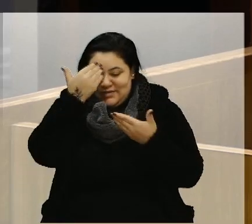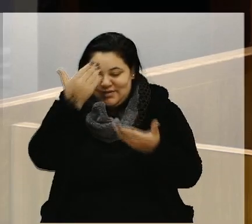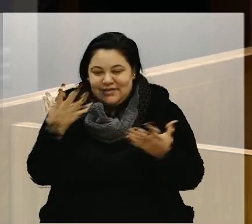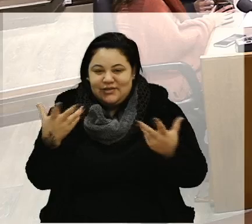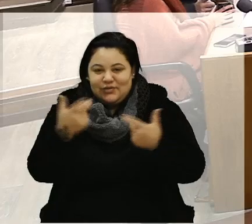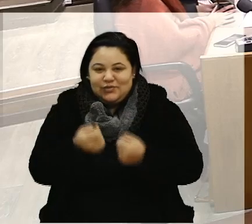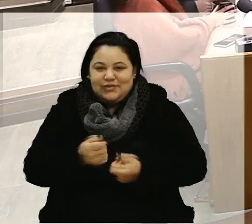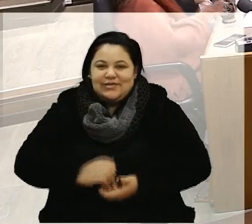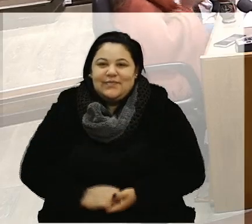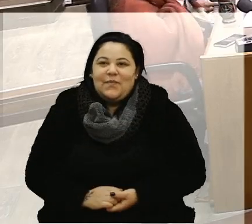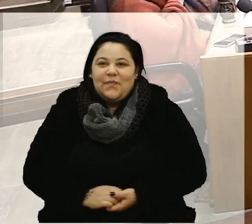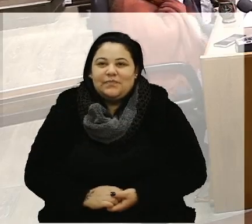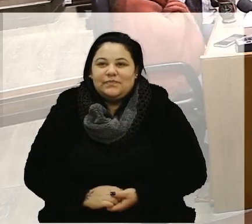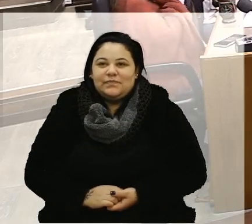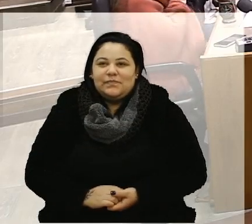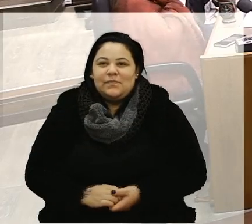todos.